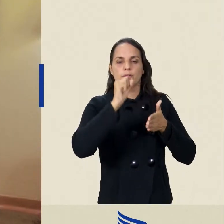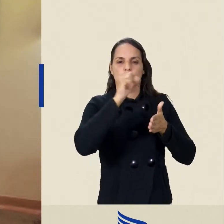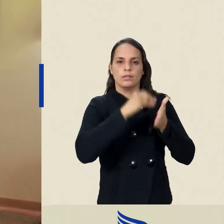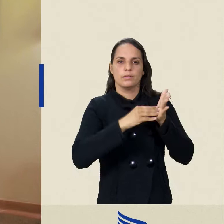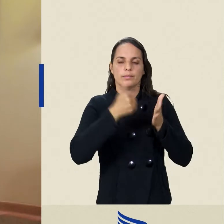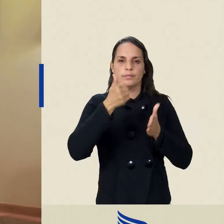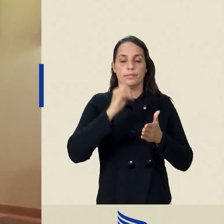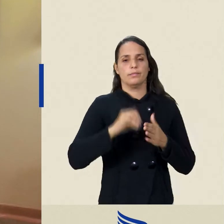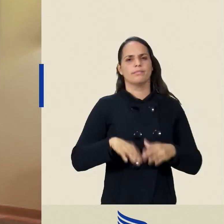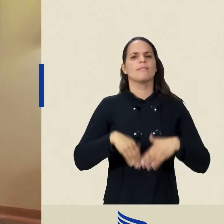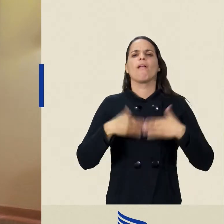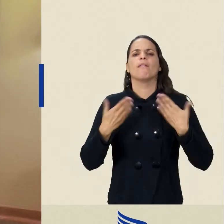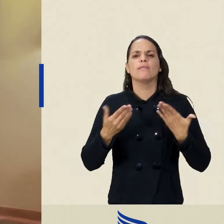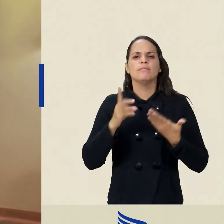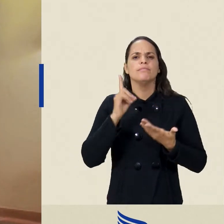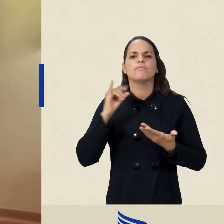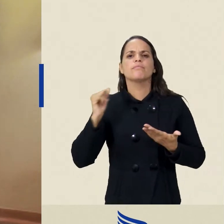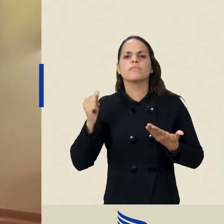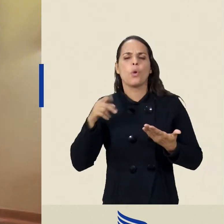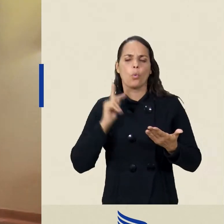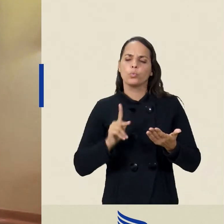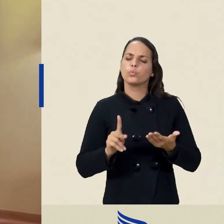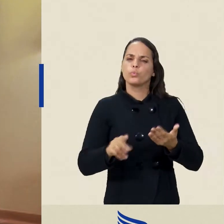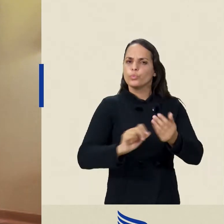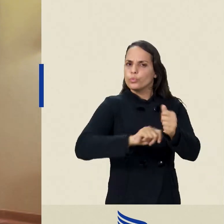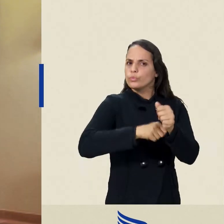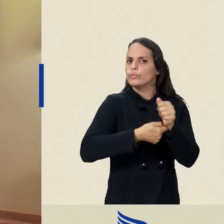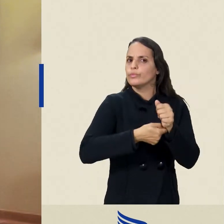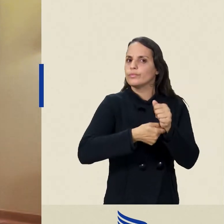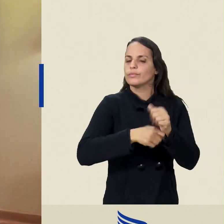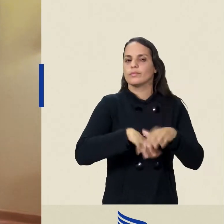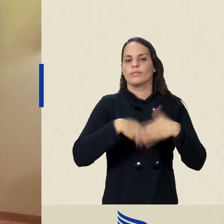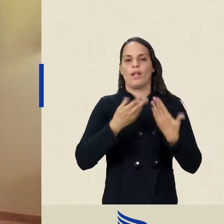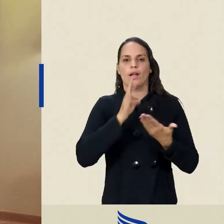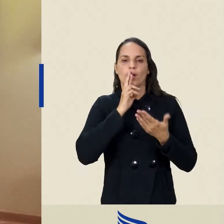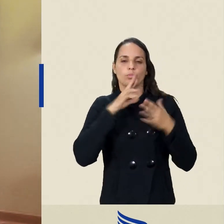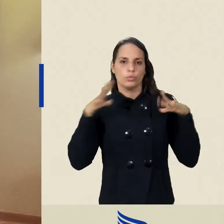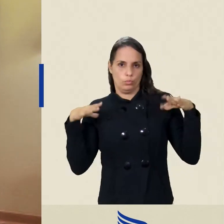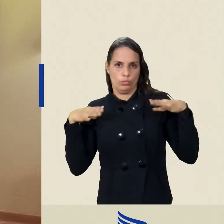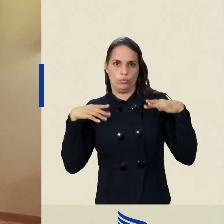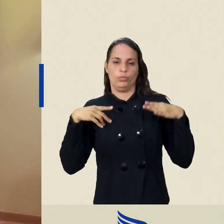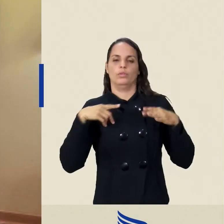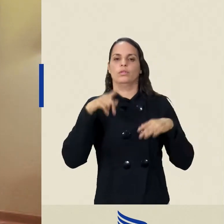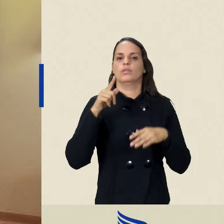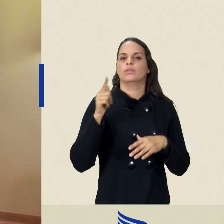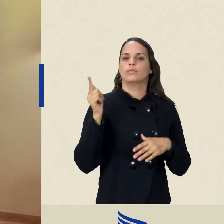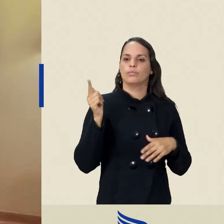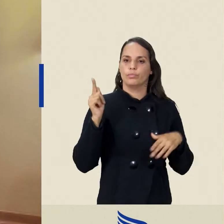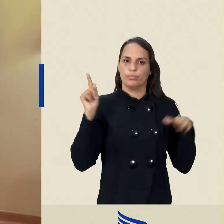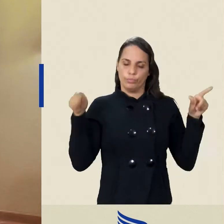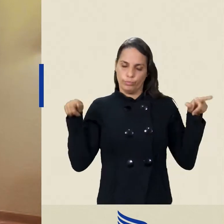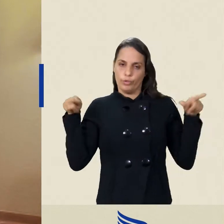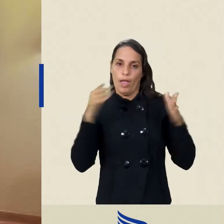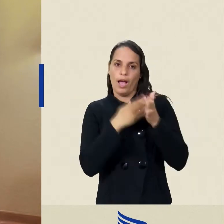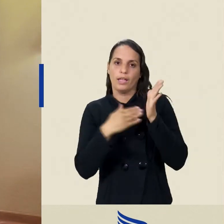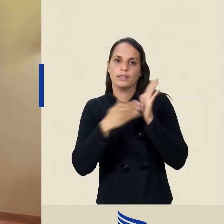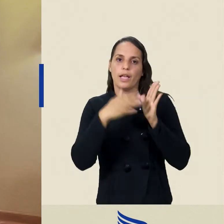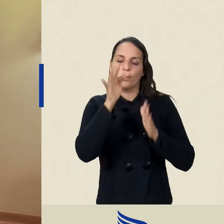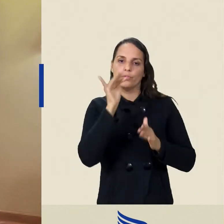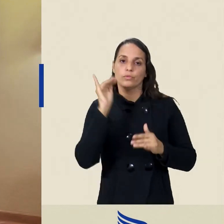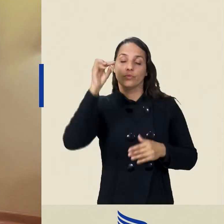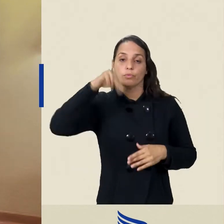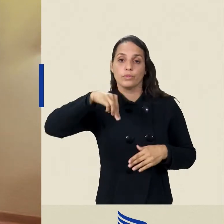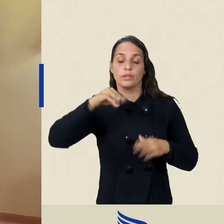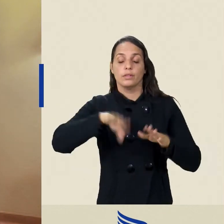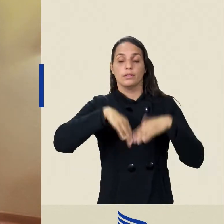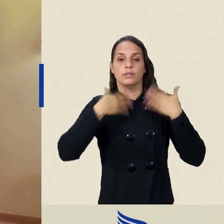livro de Daniel permaneceu selado? A resposta de Gabriel é clara: até o tempo do fim. Segundo a revelação